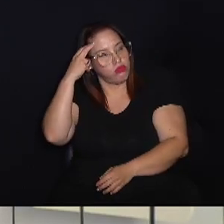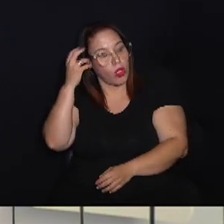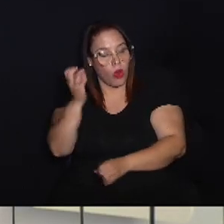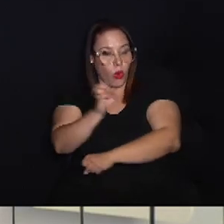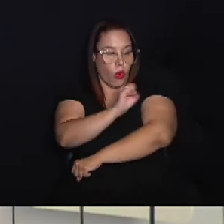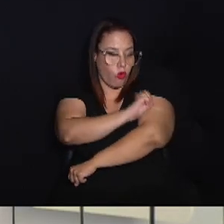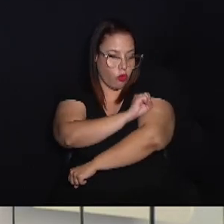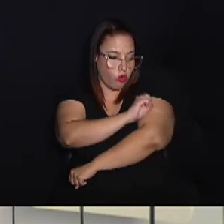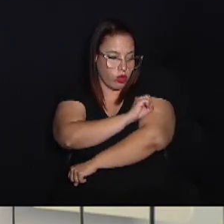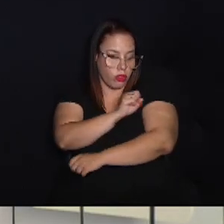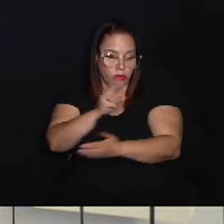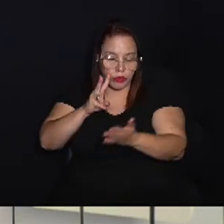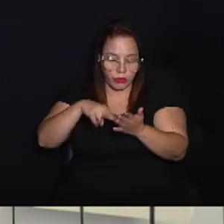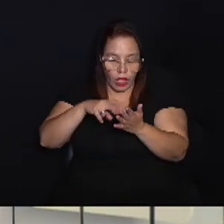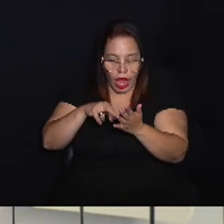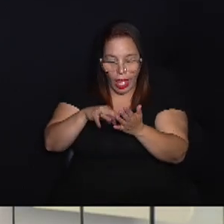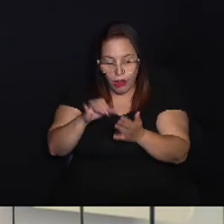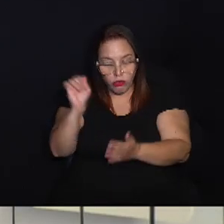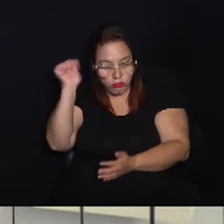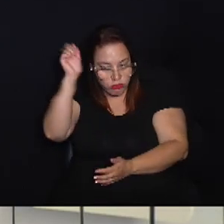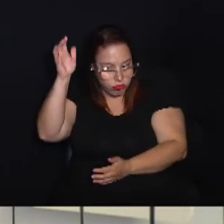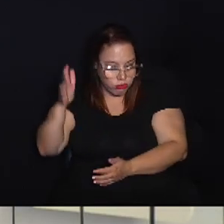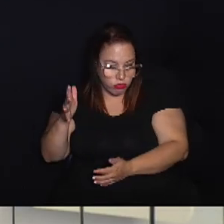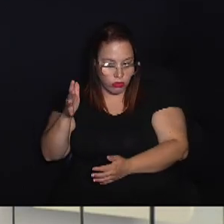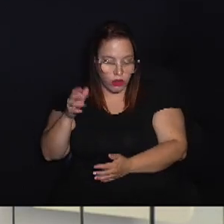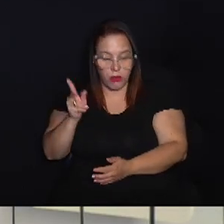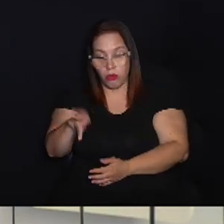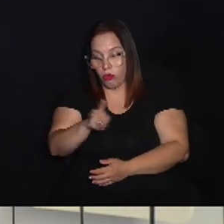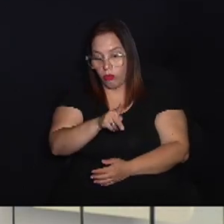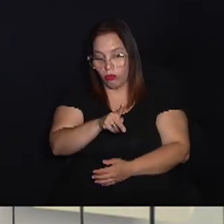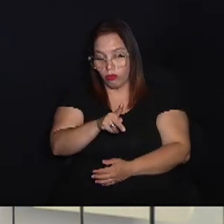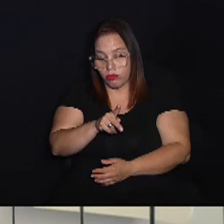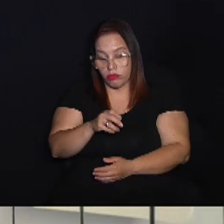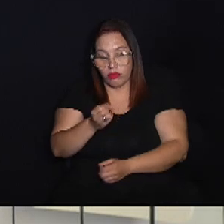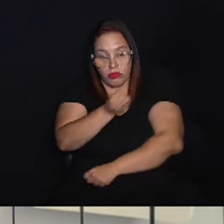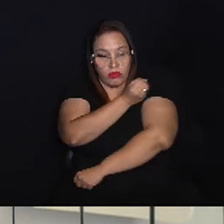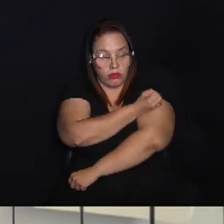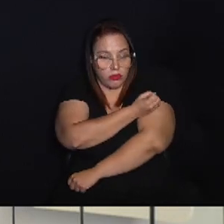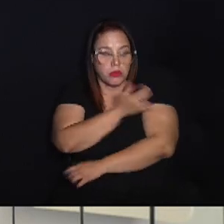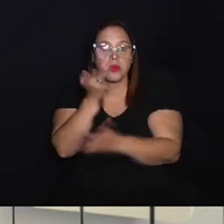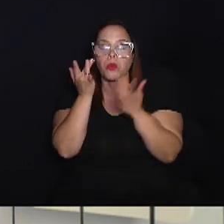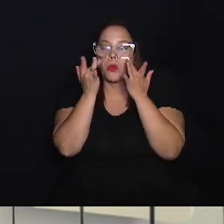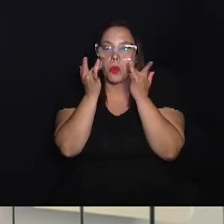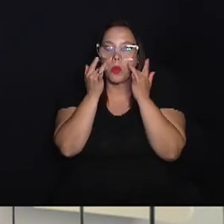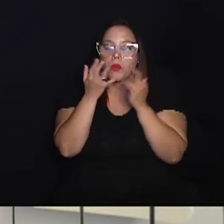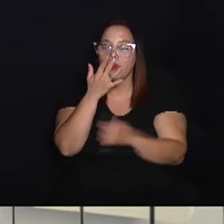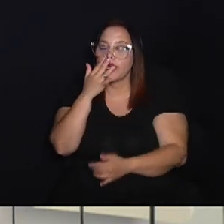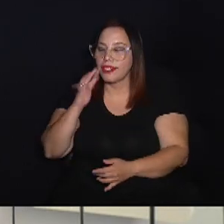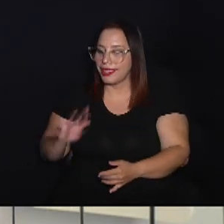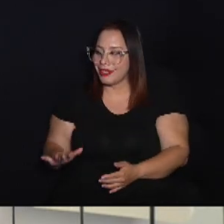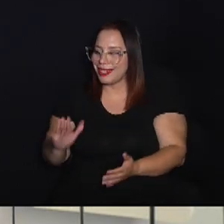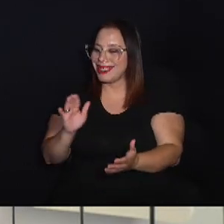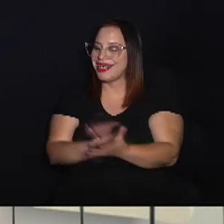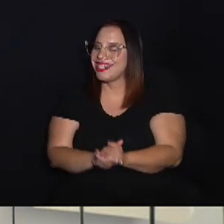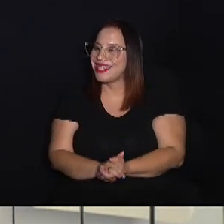oficinas de literatura afro-brasileira para professores e oficinas de teatro para crianças.